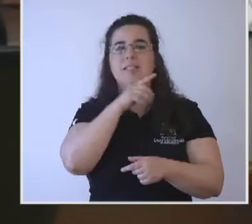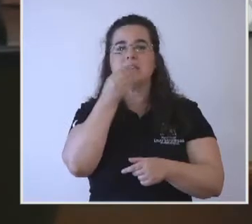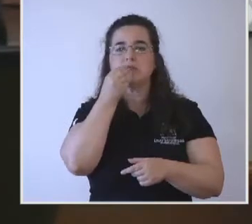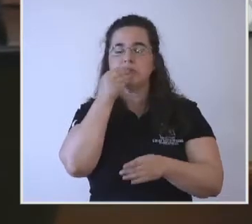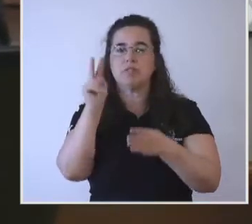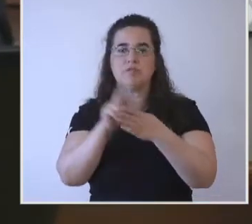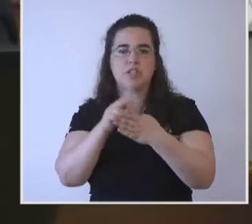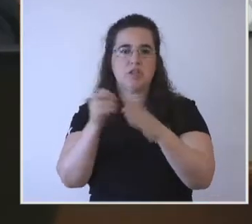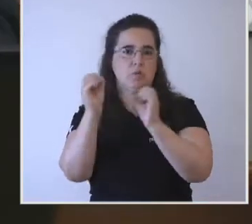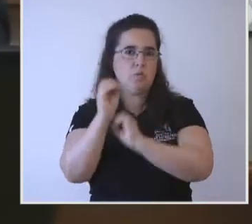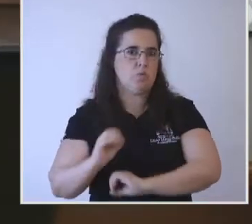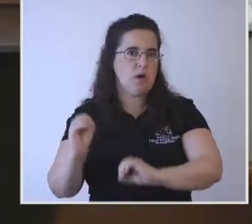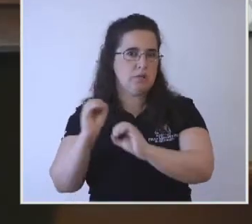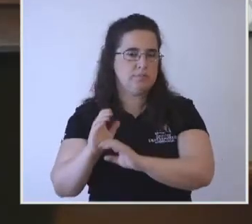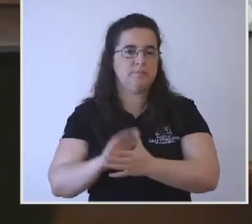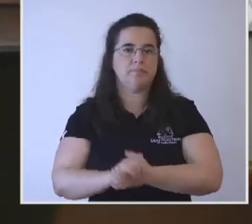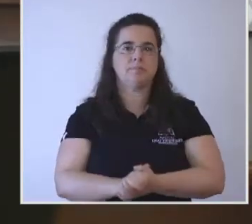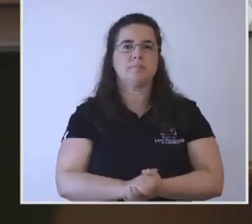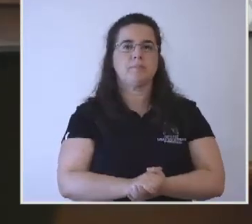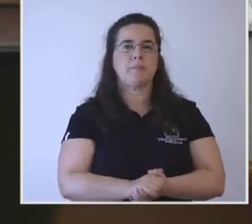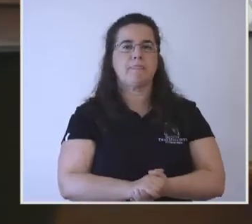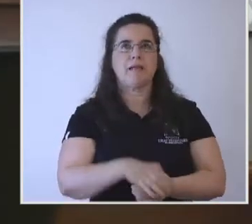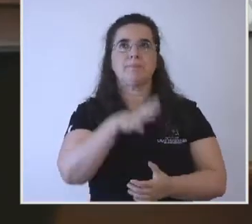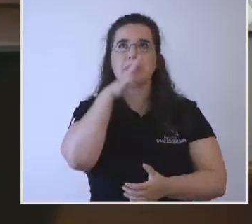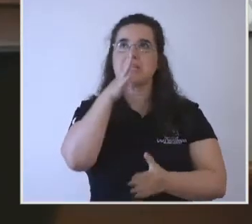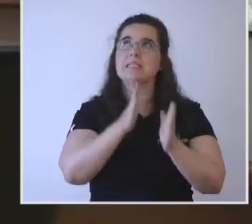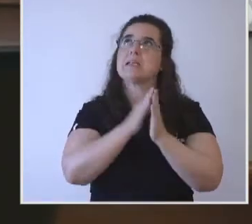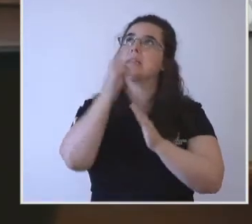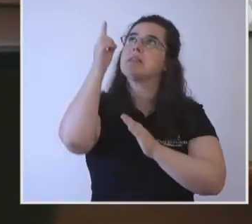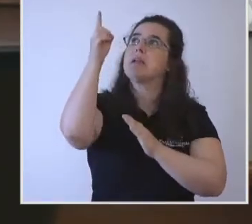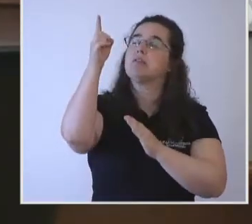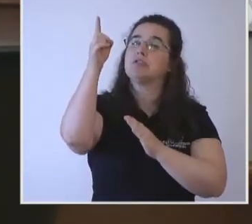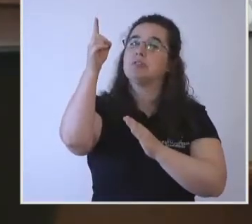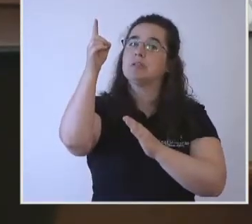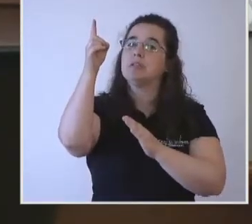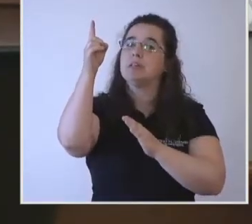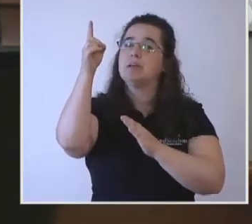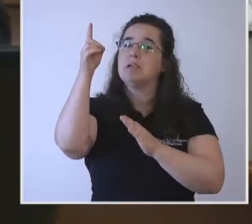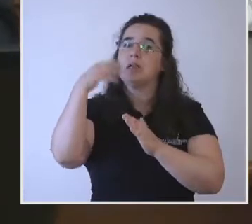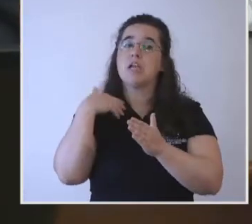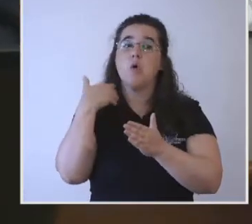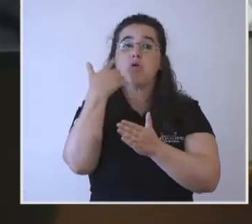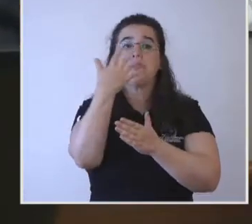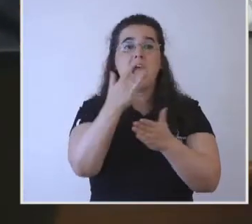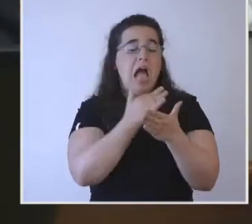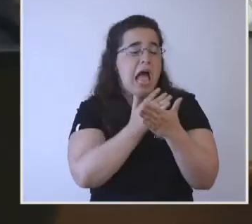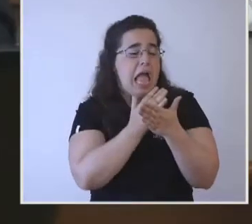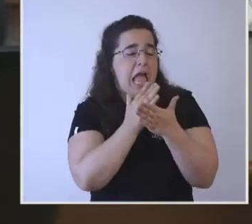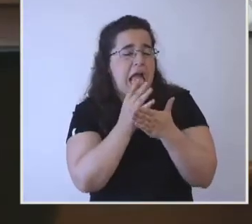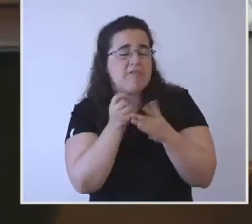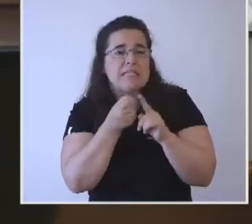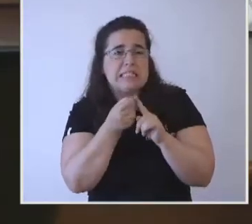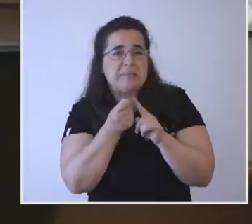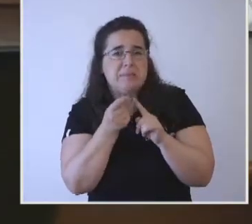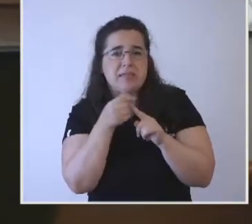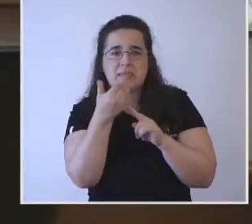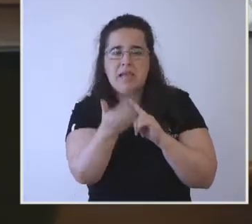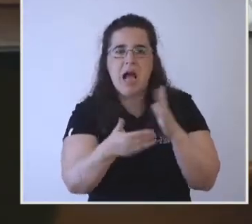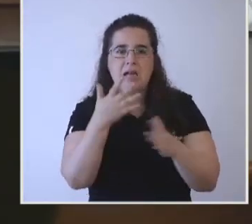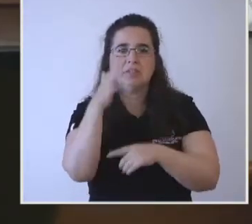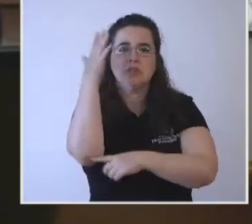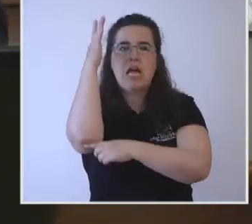vegetarianos. E disse Deus: eis que vos tenho dado toda a erva que dá semente e toda a árvore em que